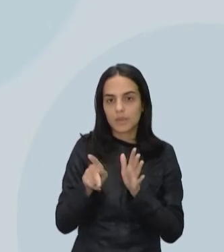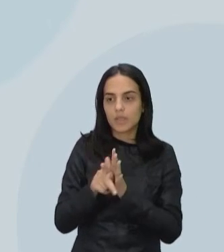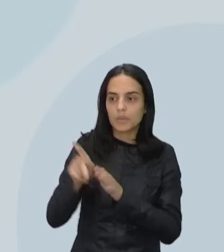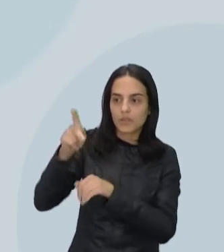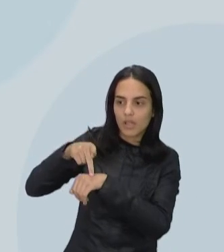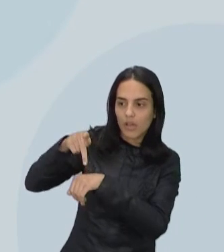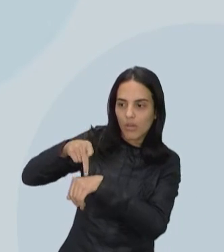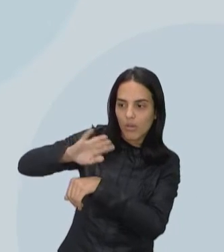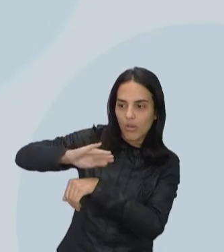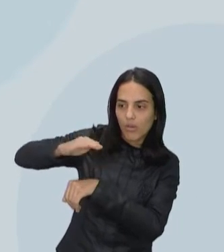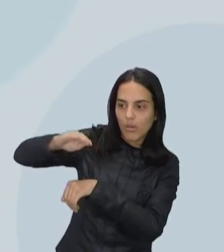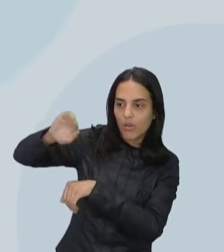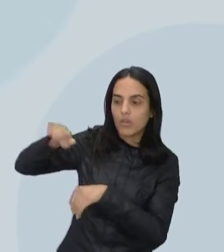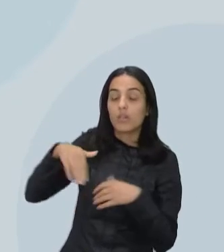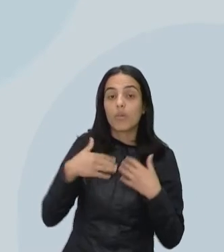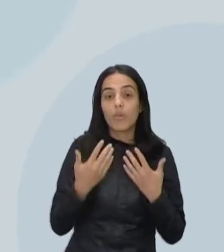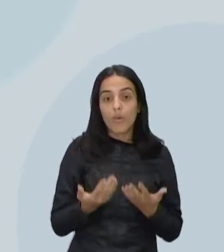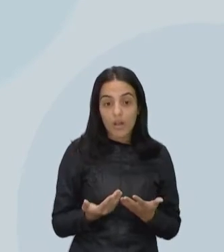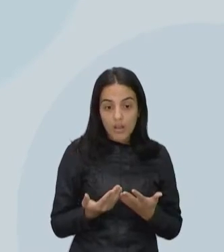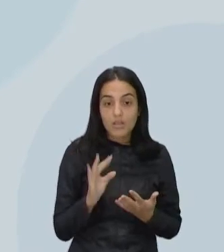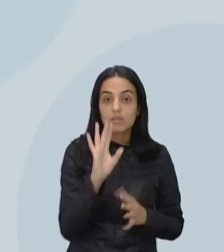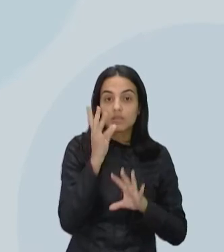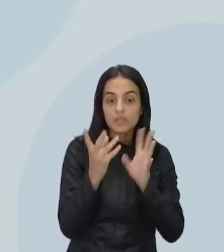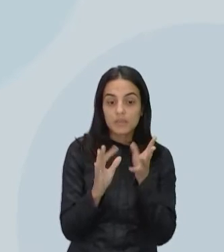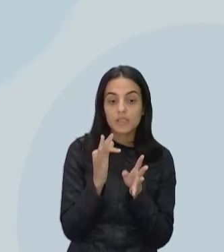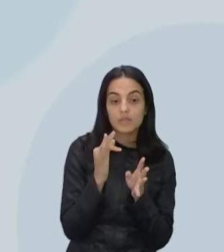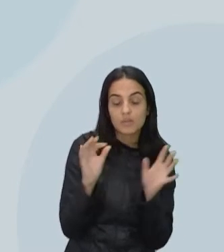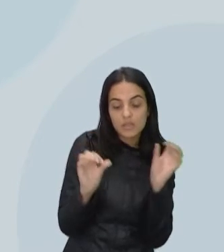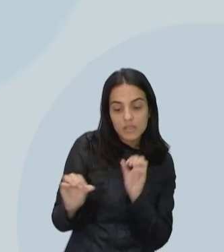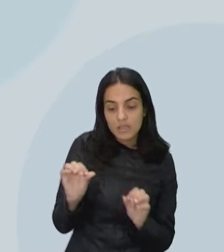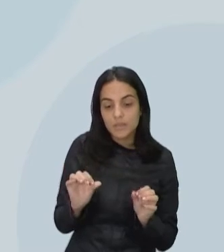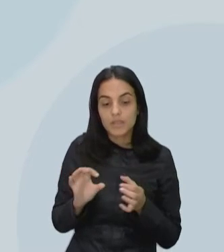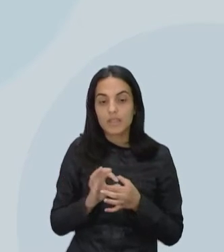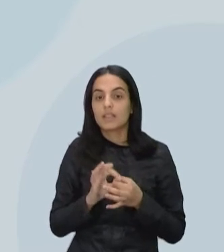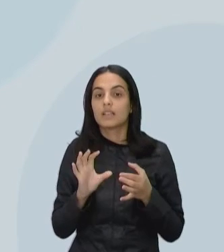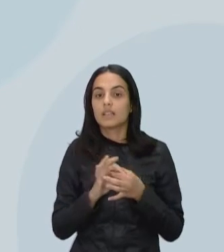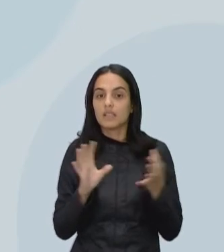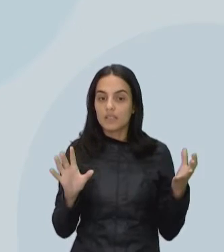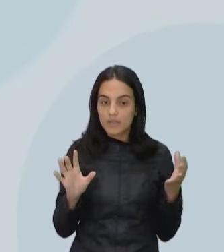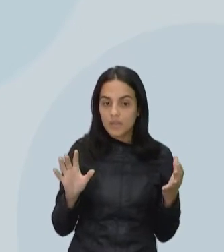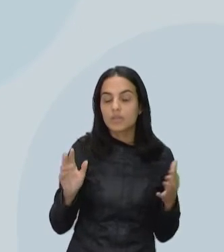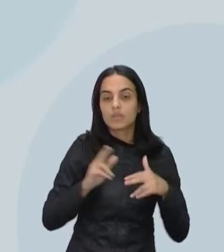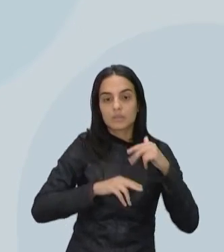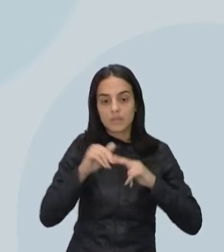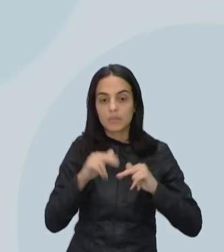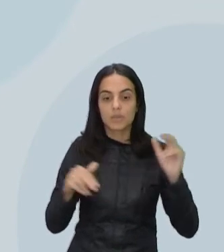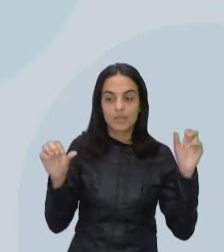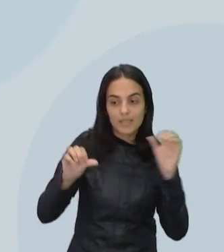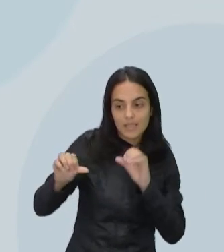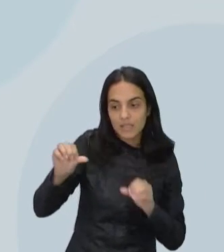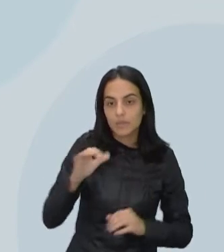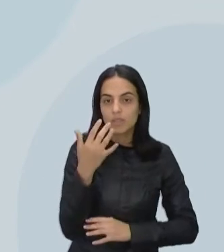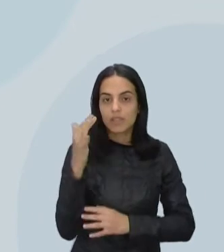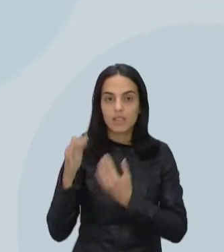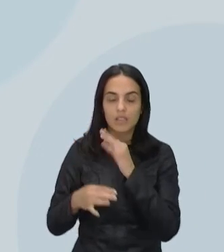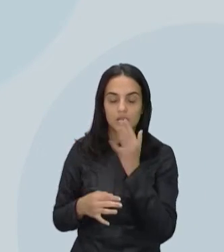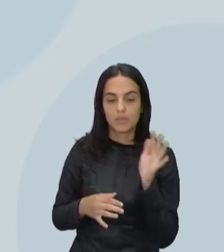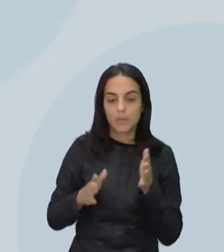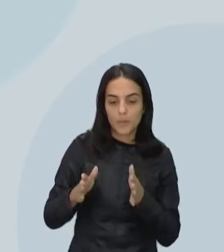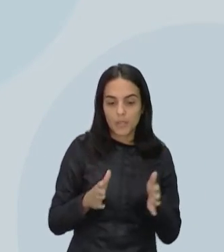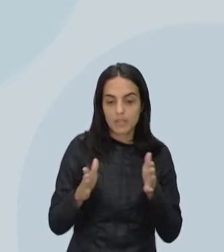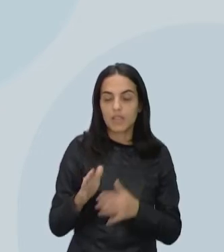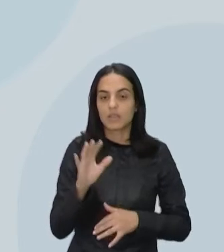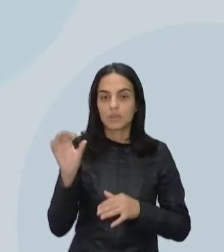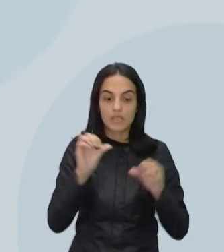temos quais fenômenos químicos são importantes para a disponibilização dos elementos químicos na natureza. Quais são os processos químicos que